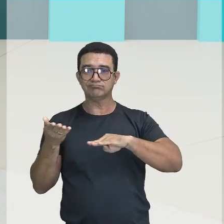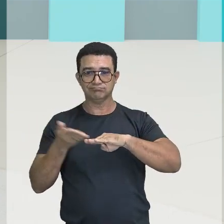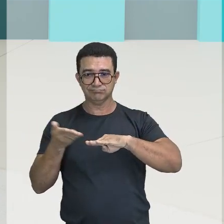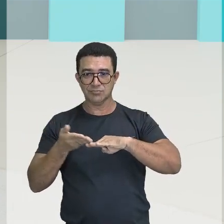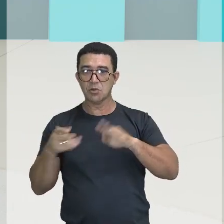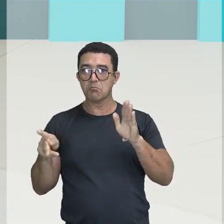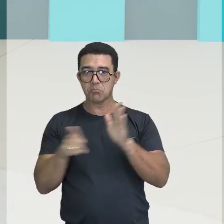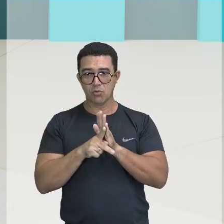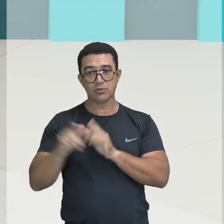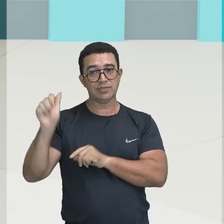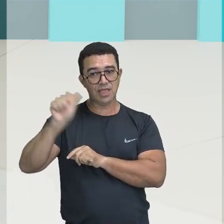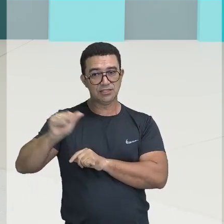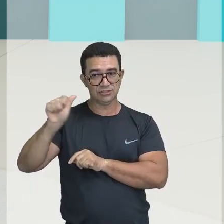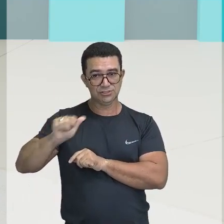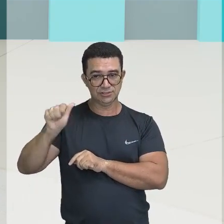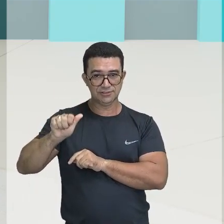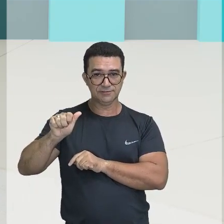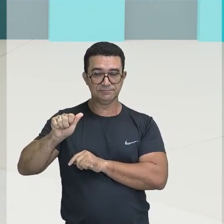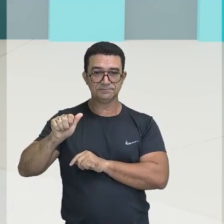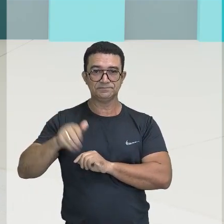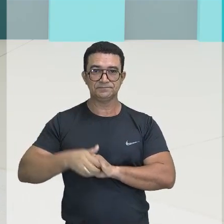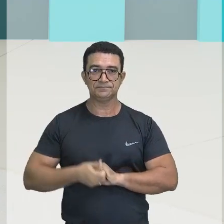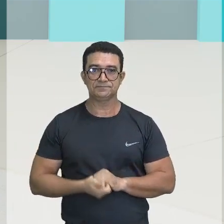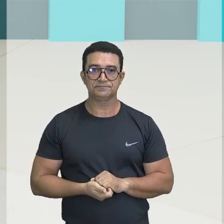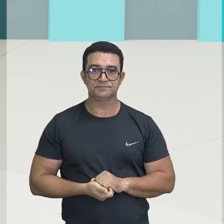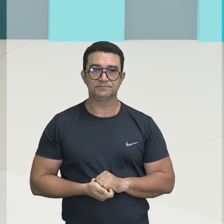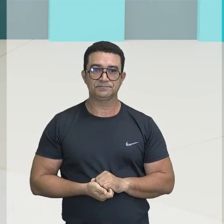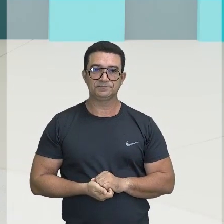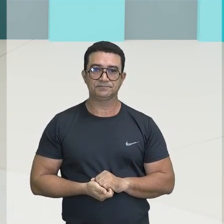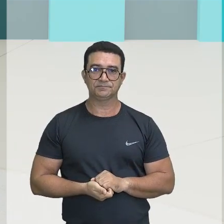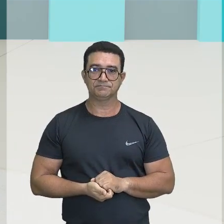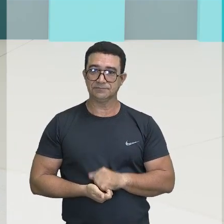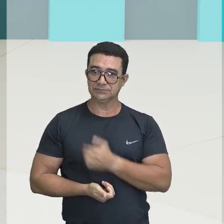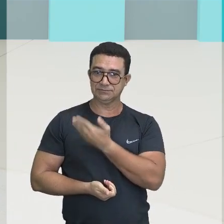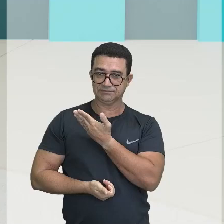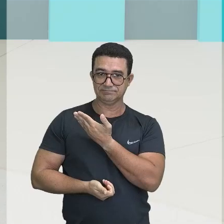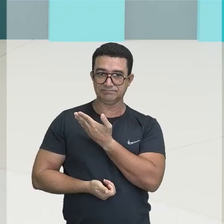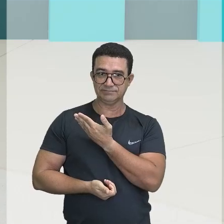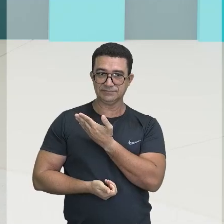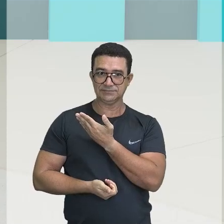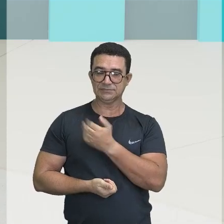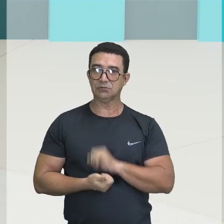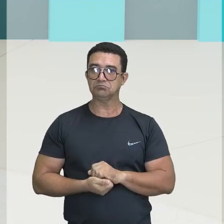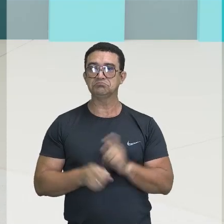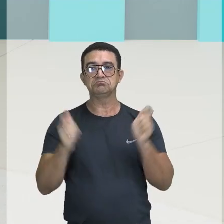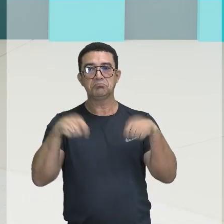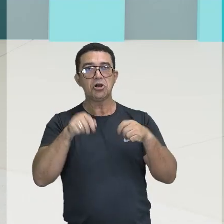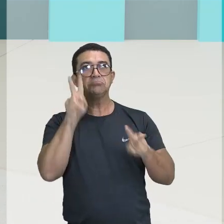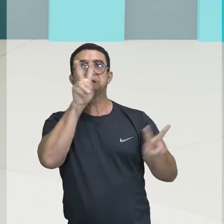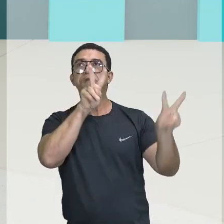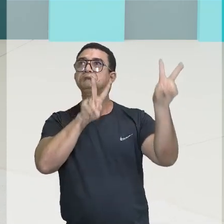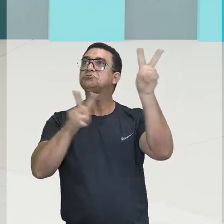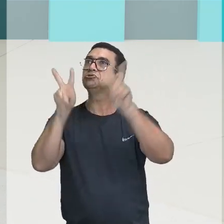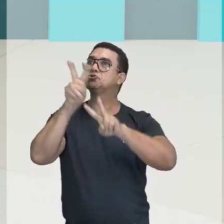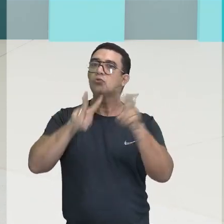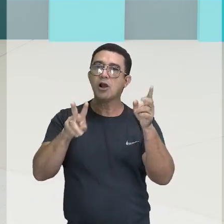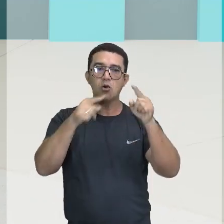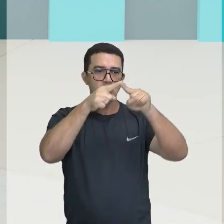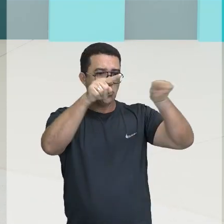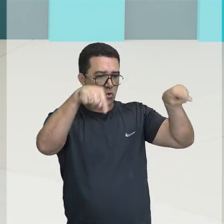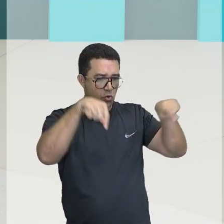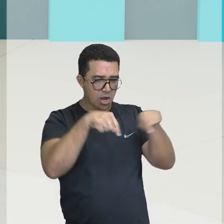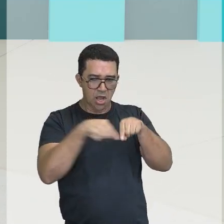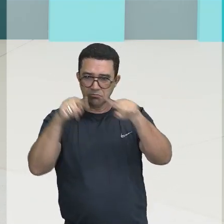Buenos Aires, certo? Olha só que interessante. Nós podemos, visualizar cada obra.